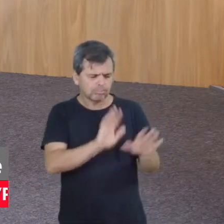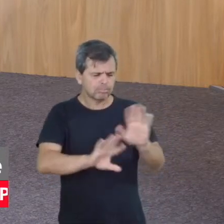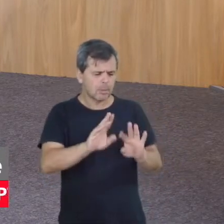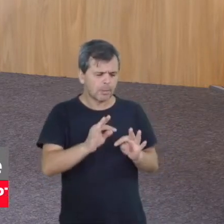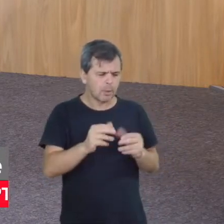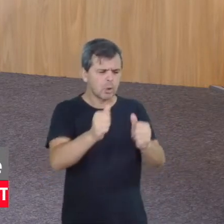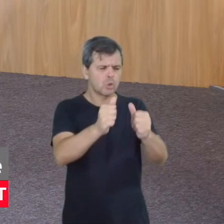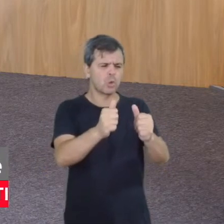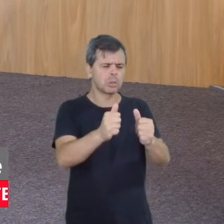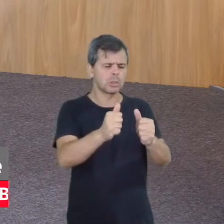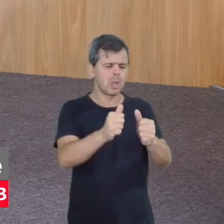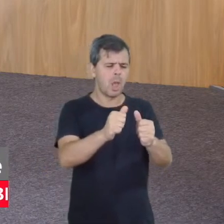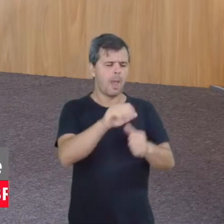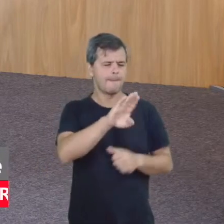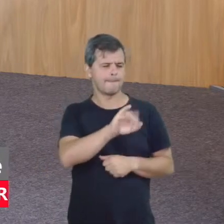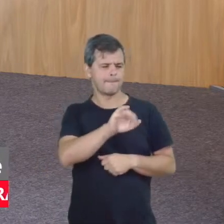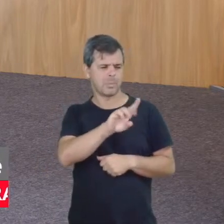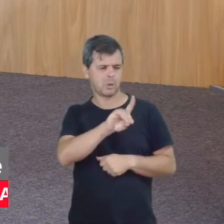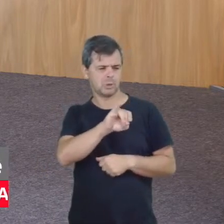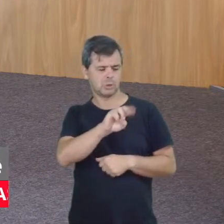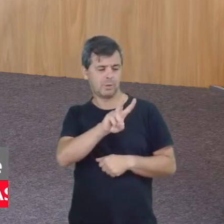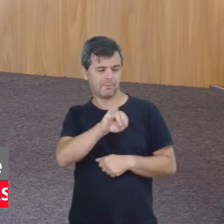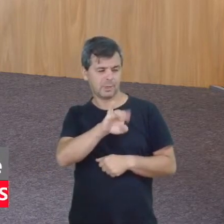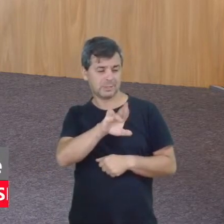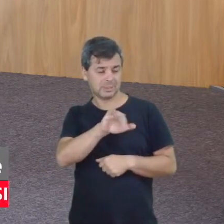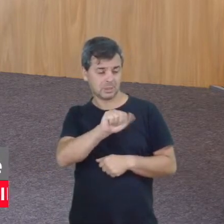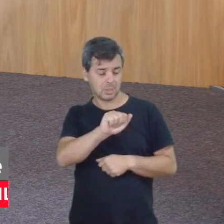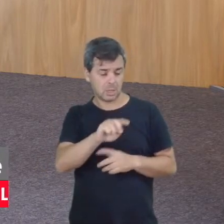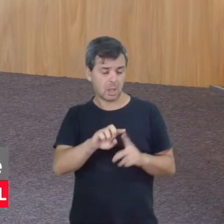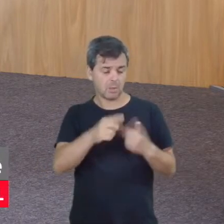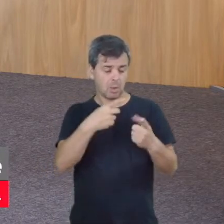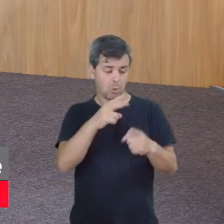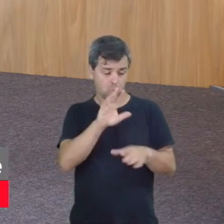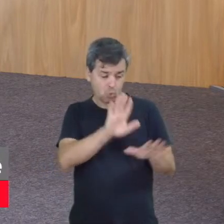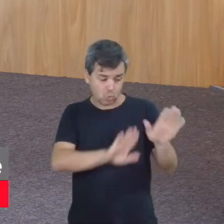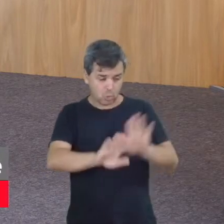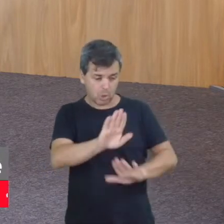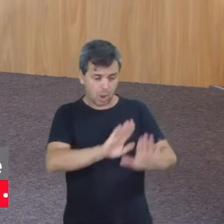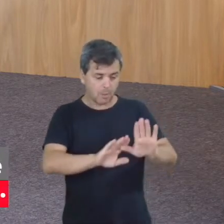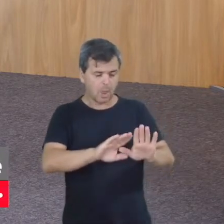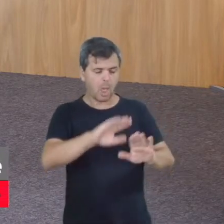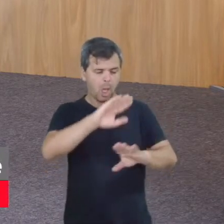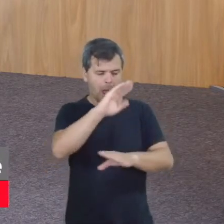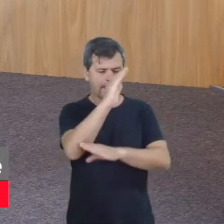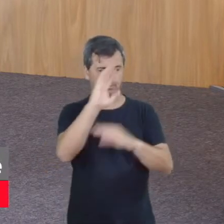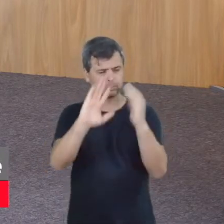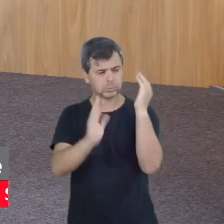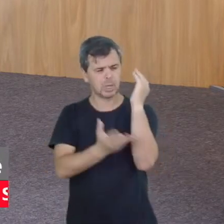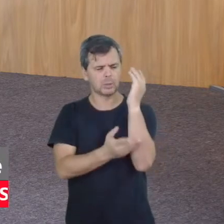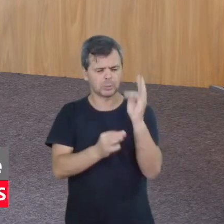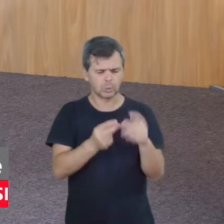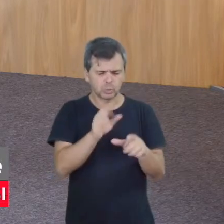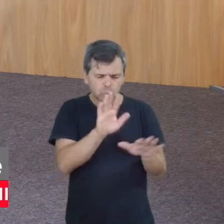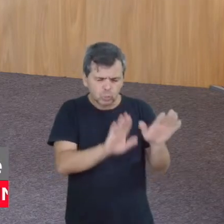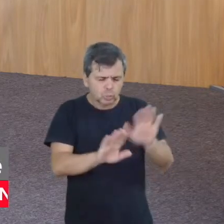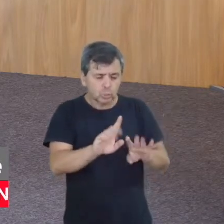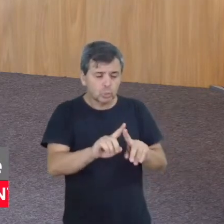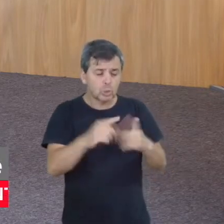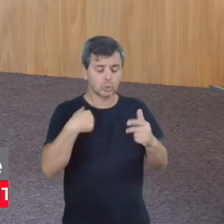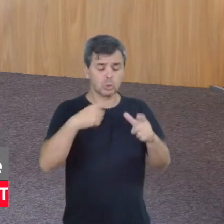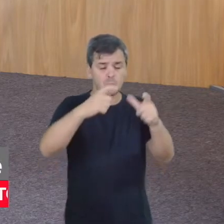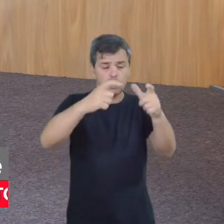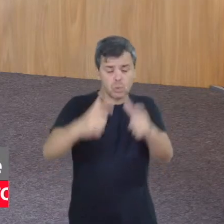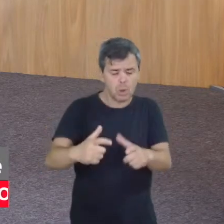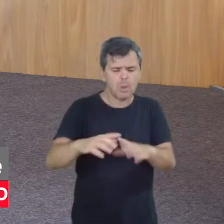toda a biodiversidade, né? E a necessidade de se preservar as matas nativas, né? Toda a biodiversidade dos